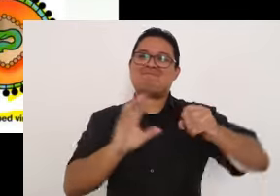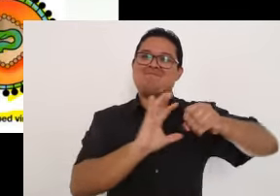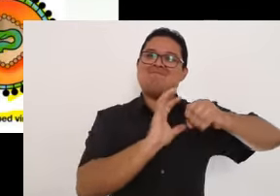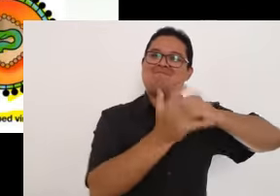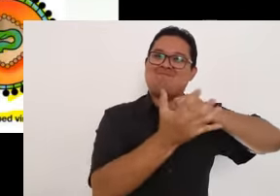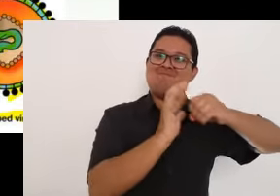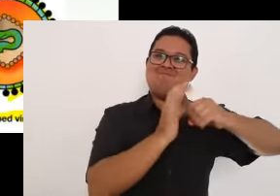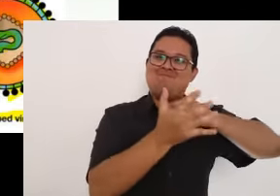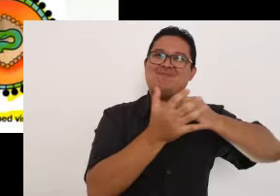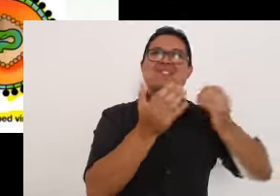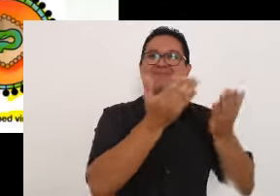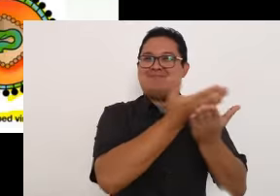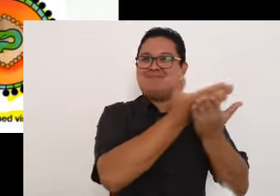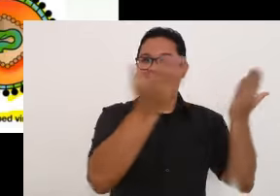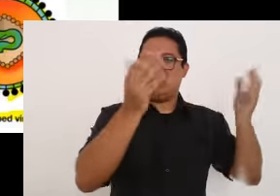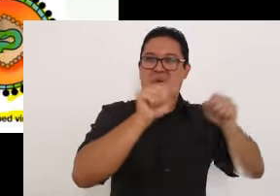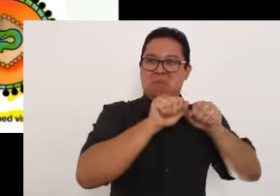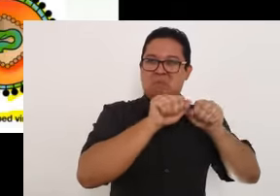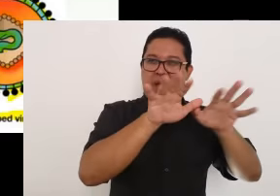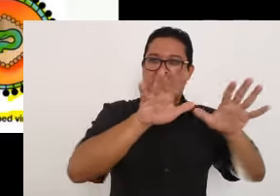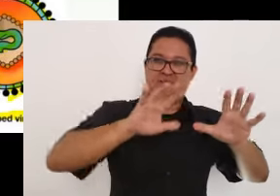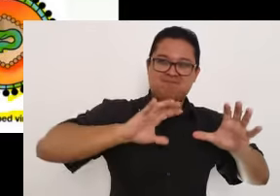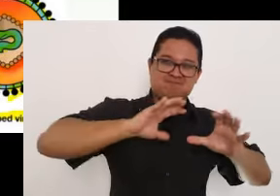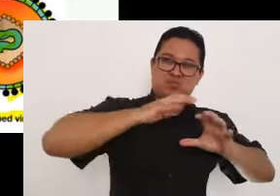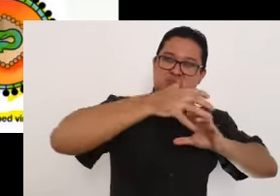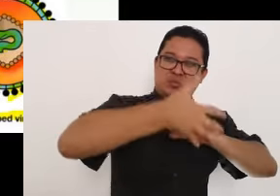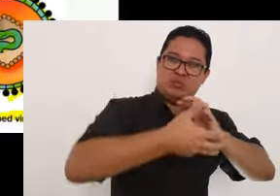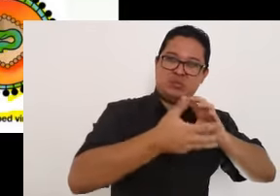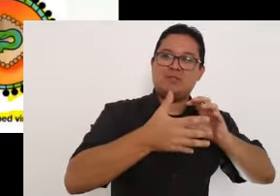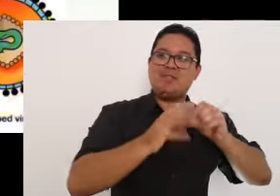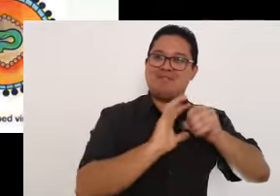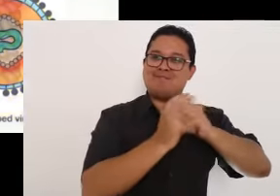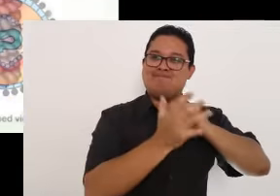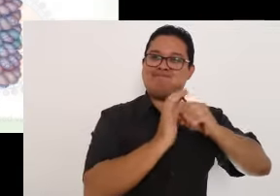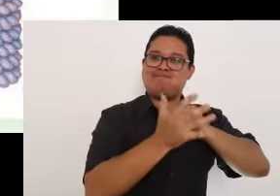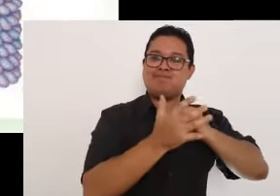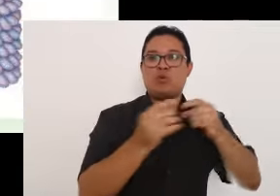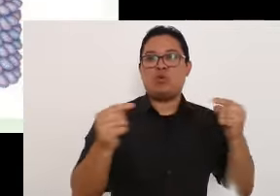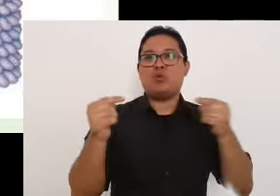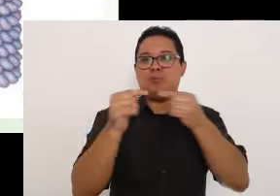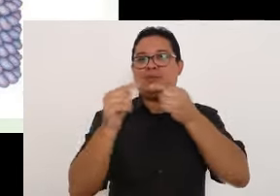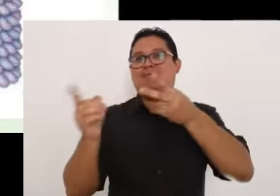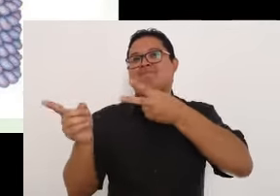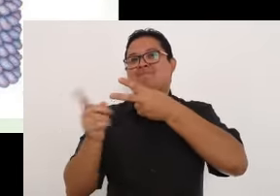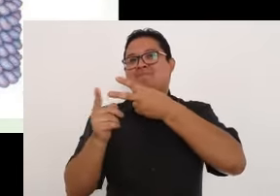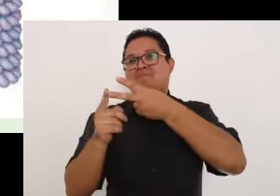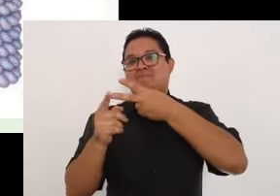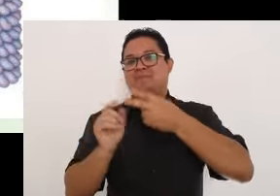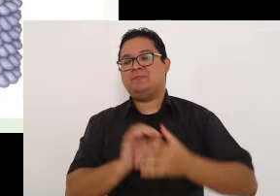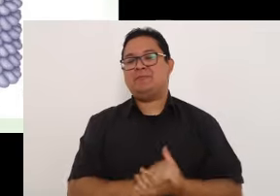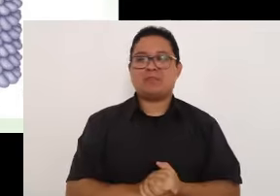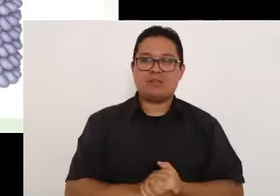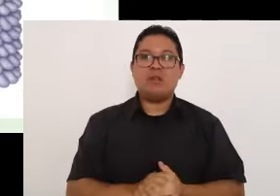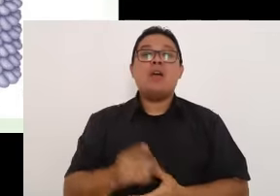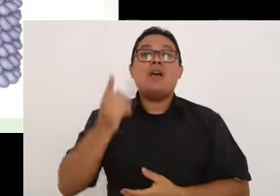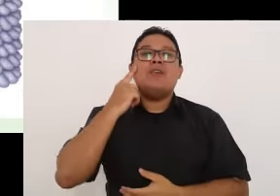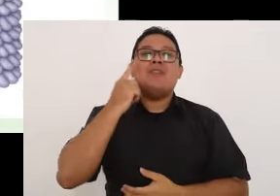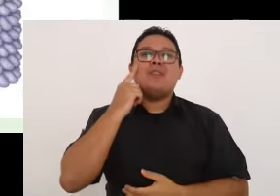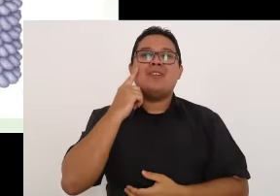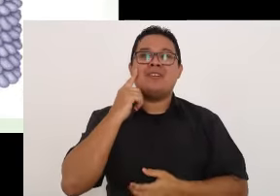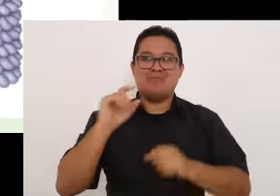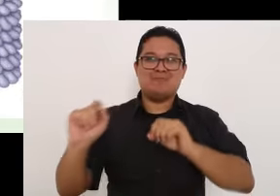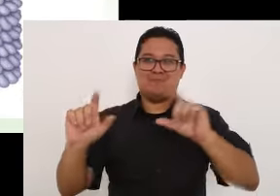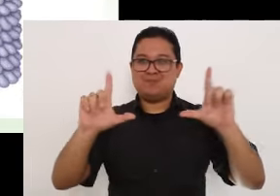coronavírus, né? É um vírus envelopado. Beleza, pessoal? Então, um novo exemplo aqui, ó. Um